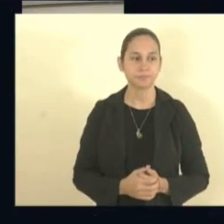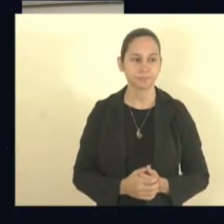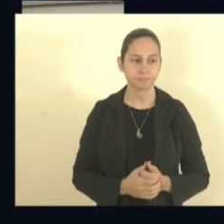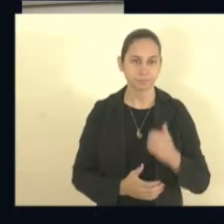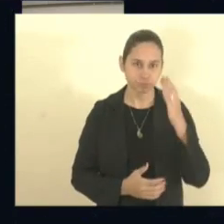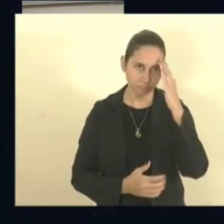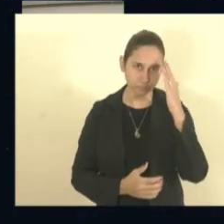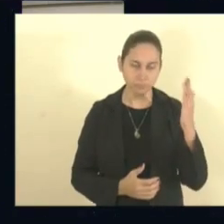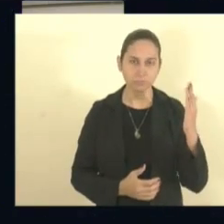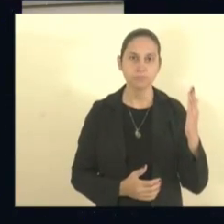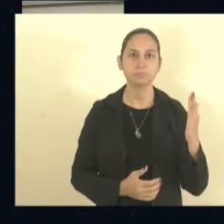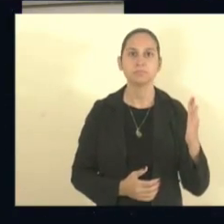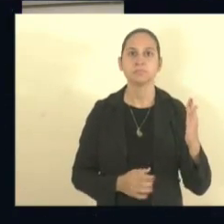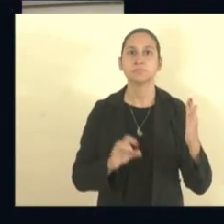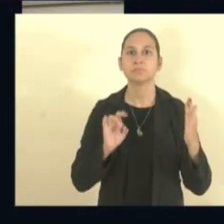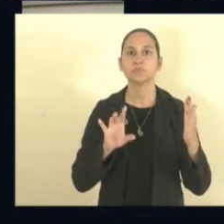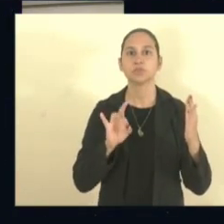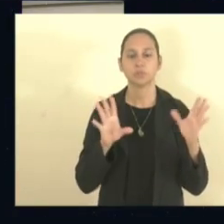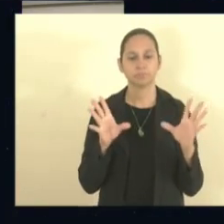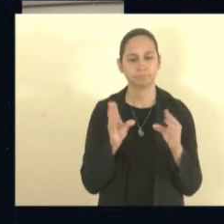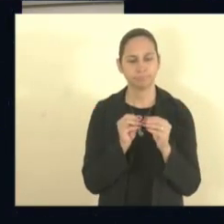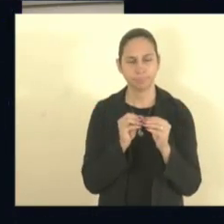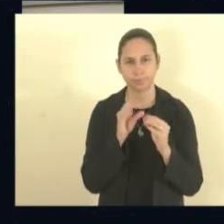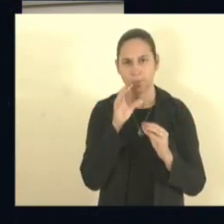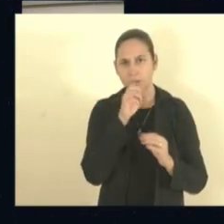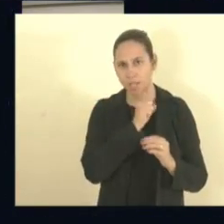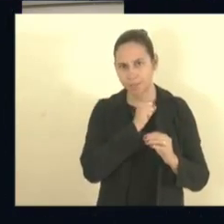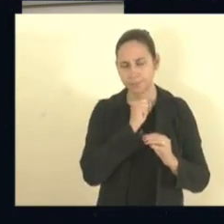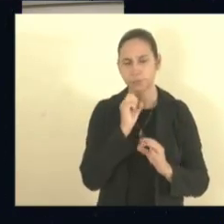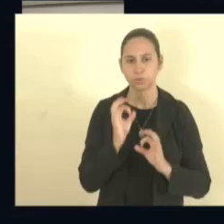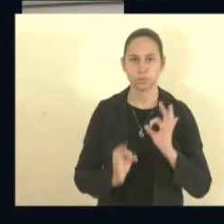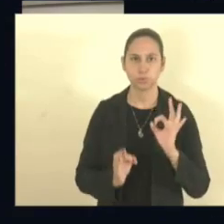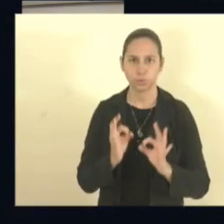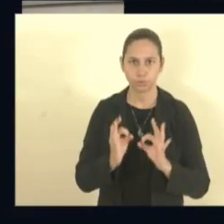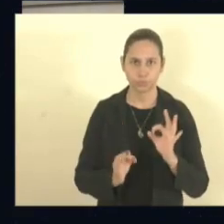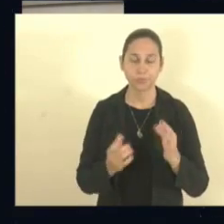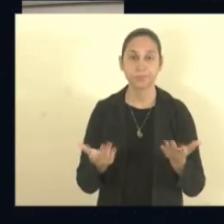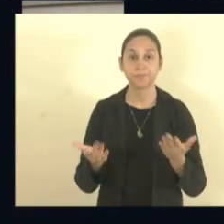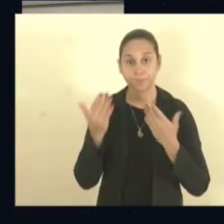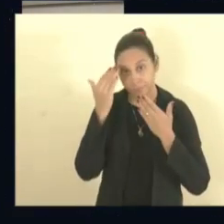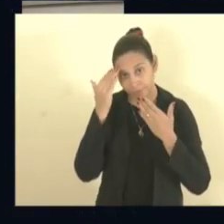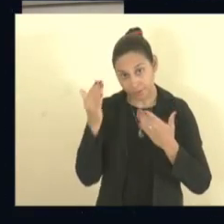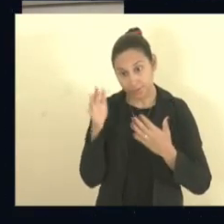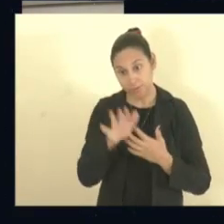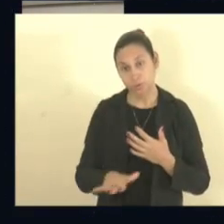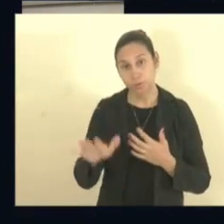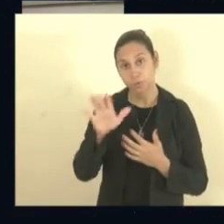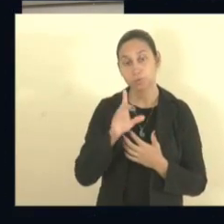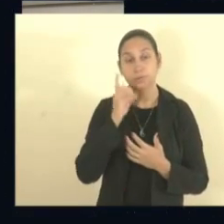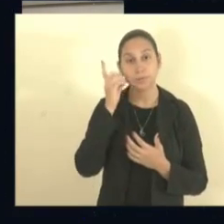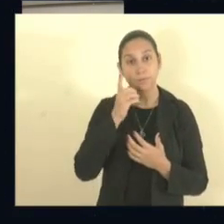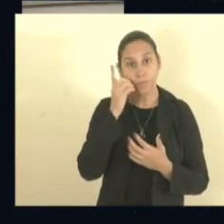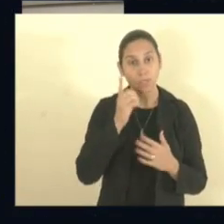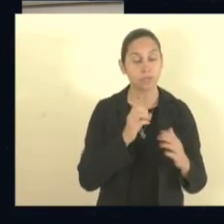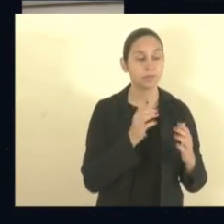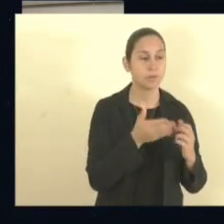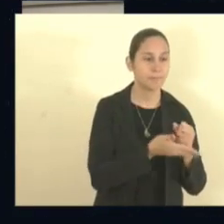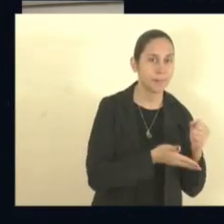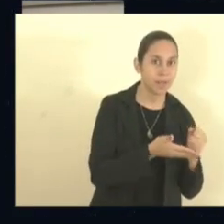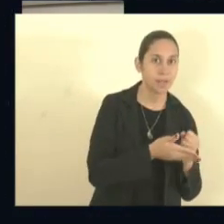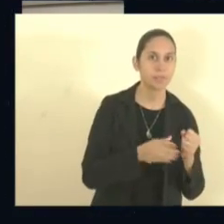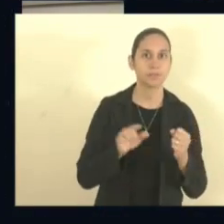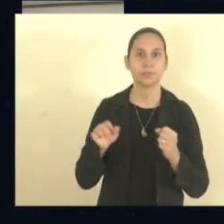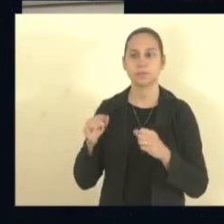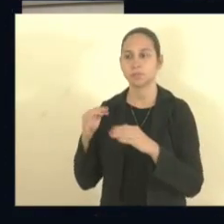Obrigado, presidente. Eu só queria fazer uma breve justificativa aqui para agradecer todos os deputados da base da oposição pelo